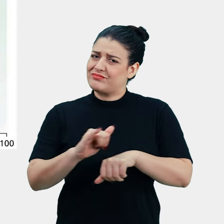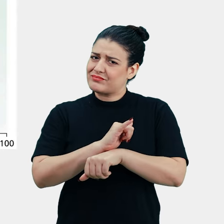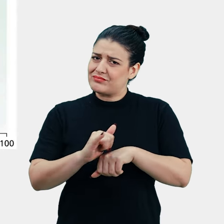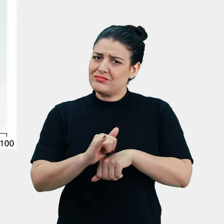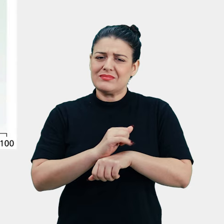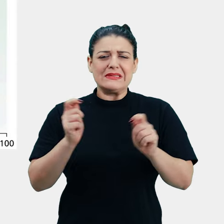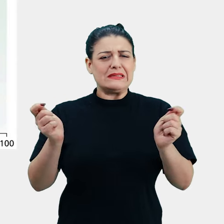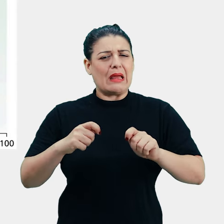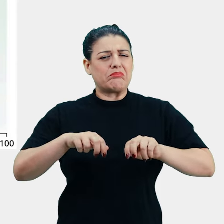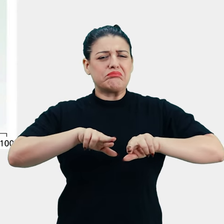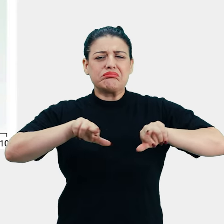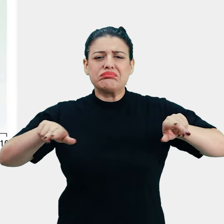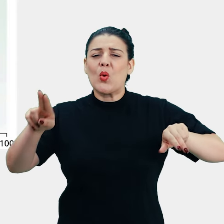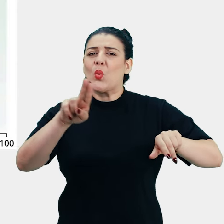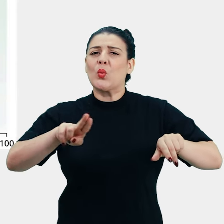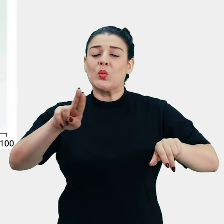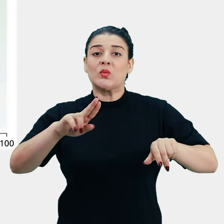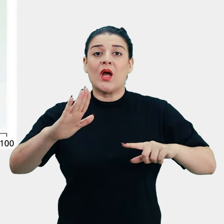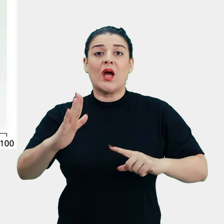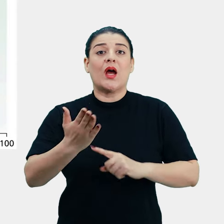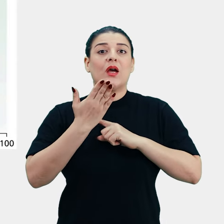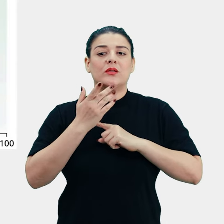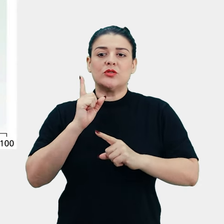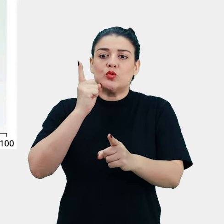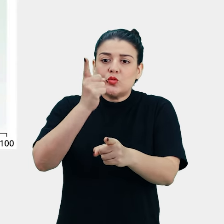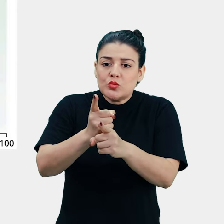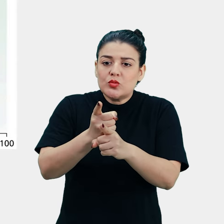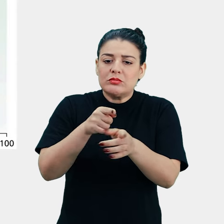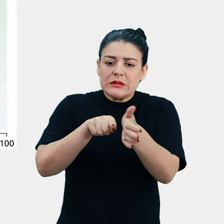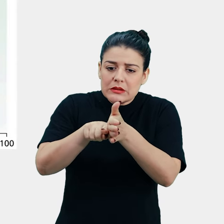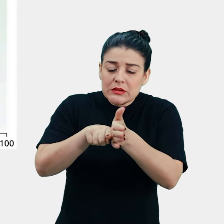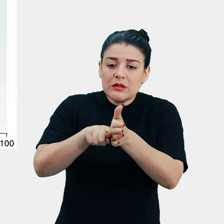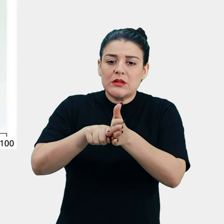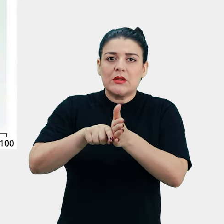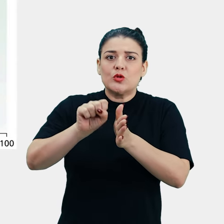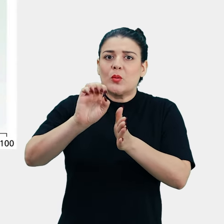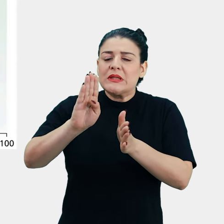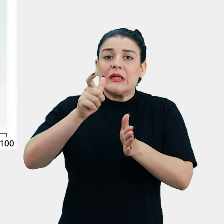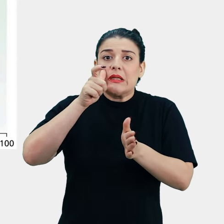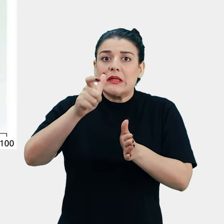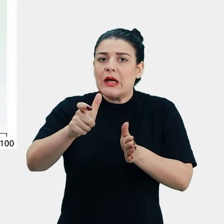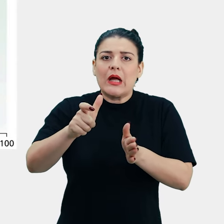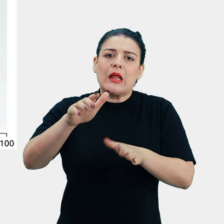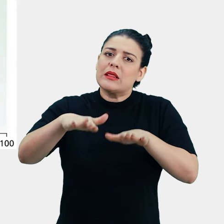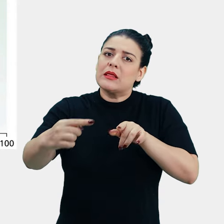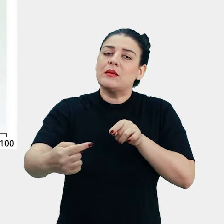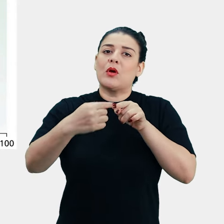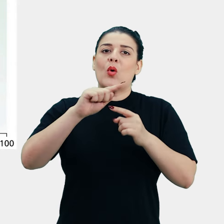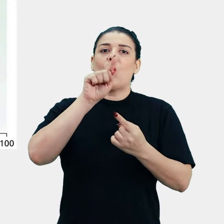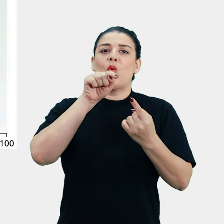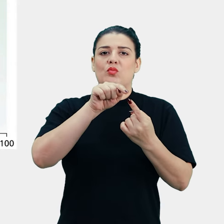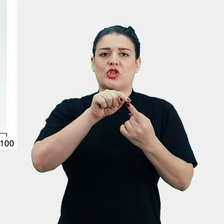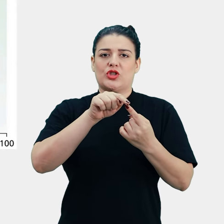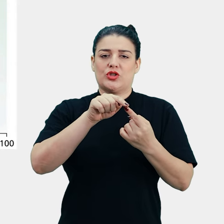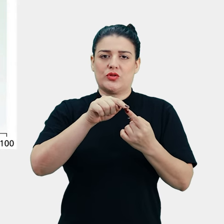alta versatilidade que nos permite detectar e identificar substâncias de interesse de acordo com a sua razão